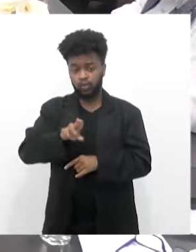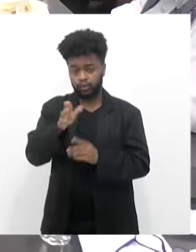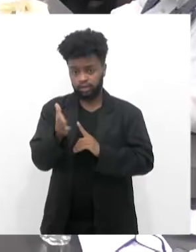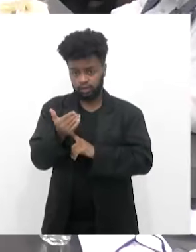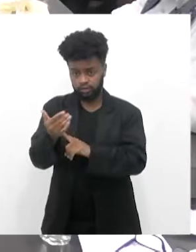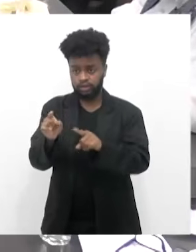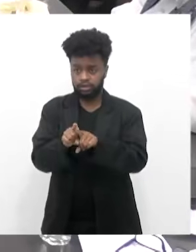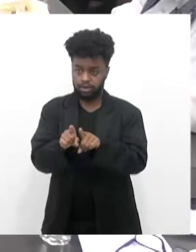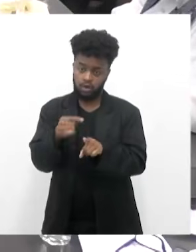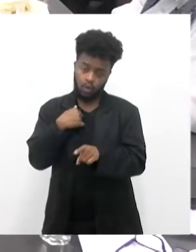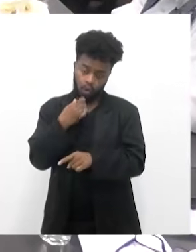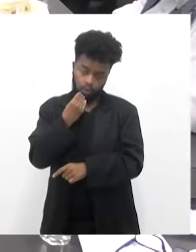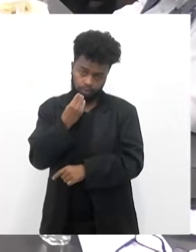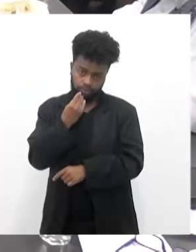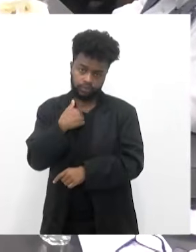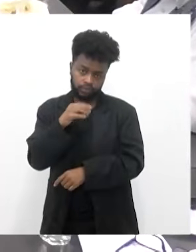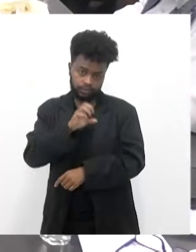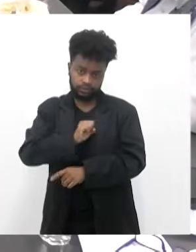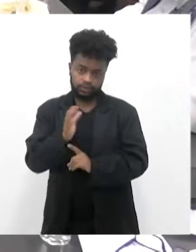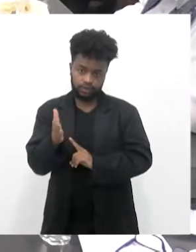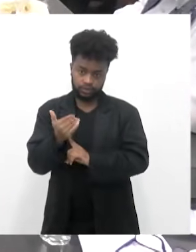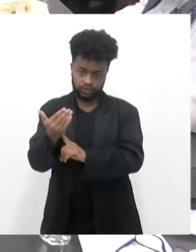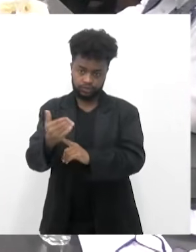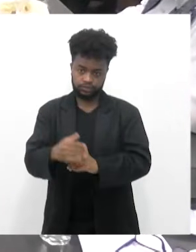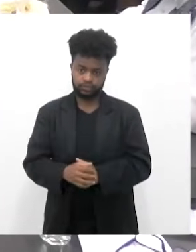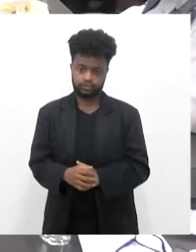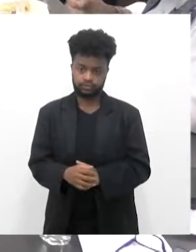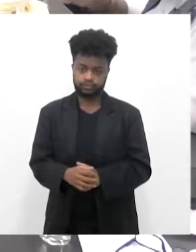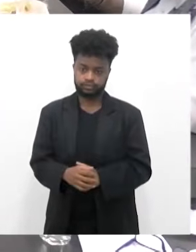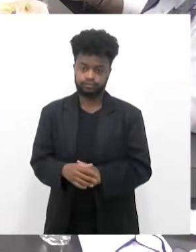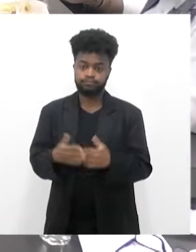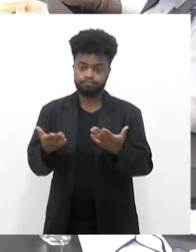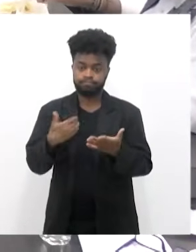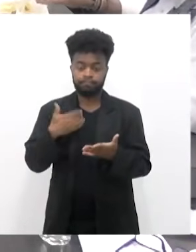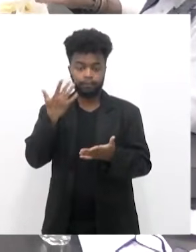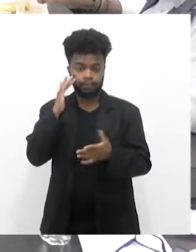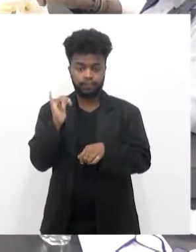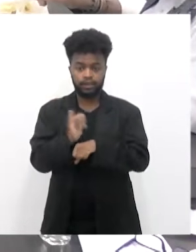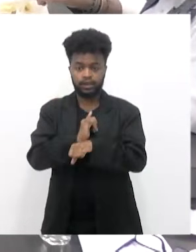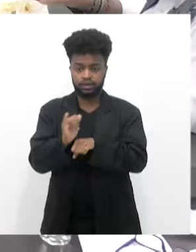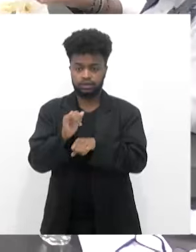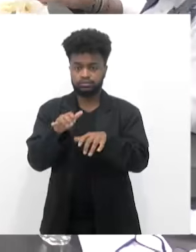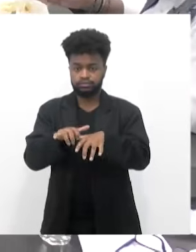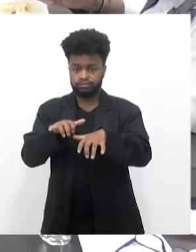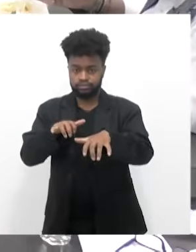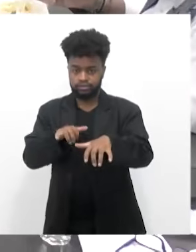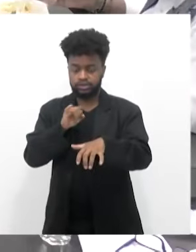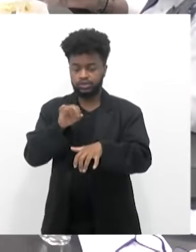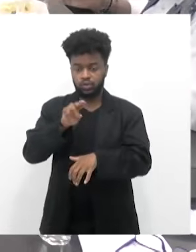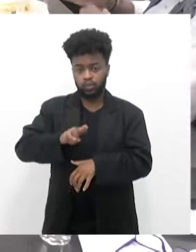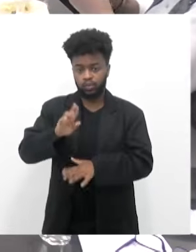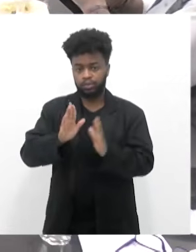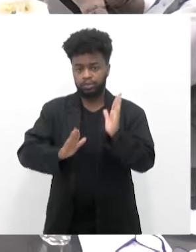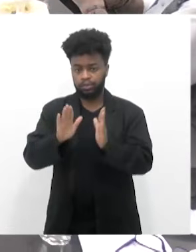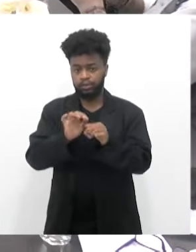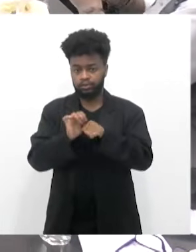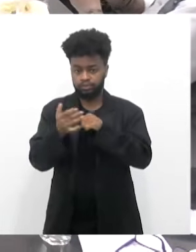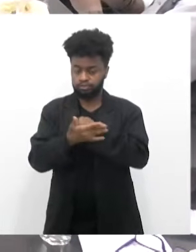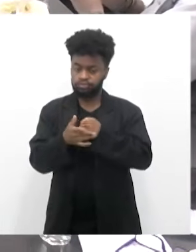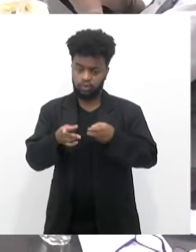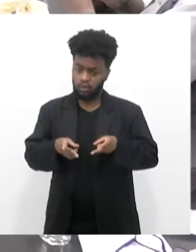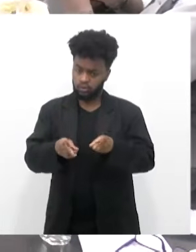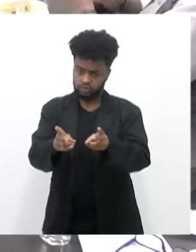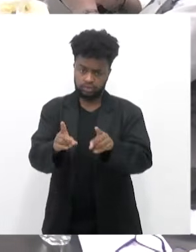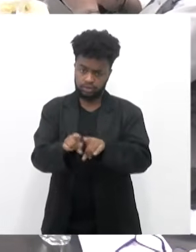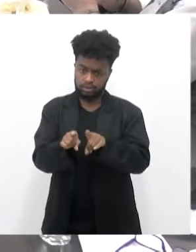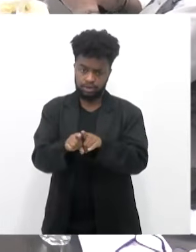e eu também, por óbvio, sou um amante da tecnologia. Considero que os meios remotos amplamente utilizados durante a pandemia vieram para ficar e tem que